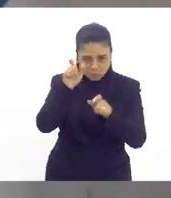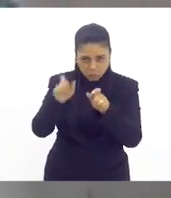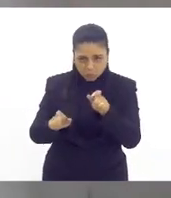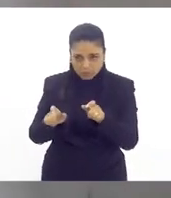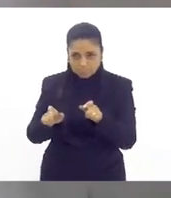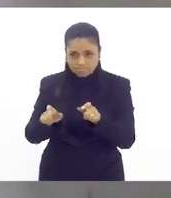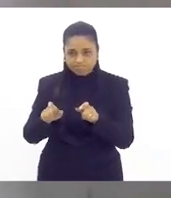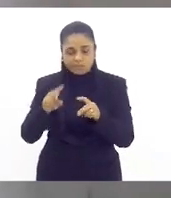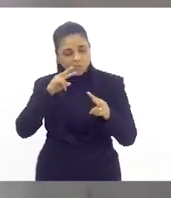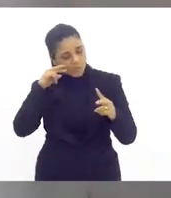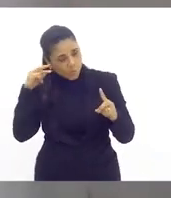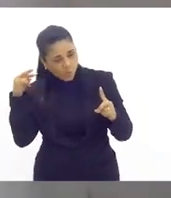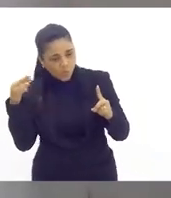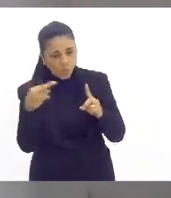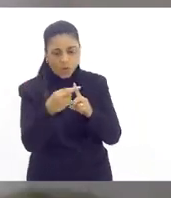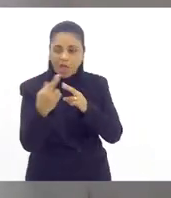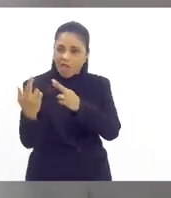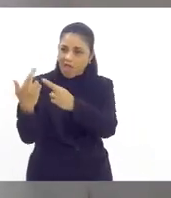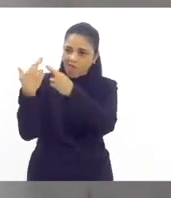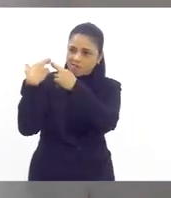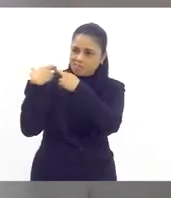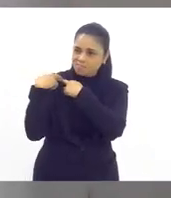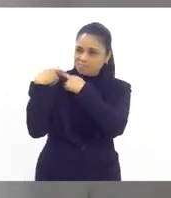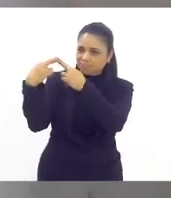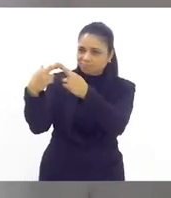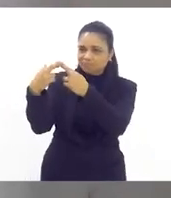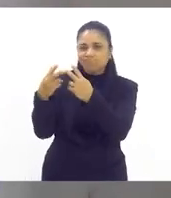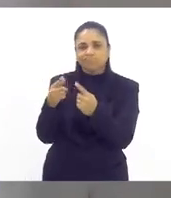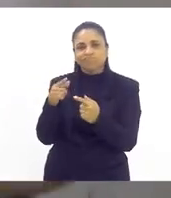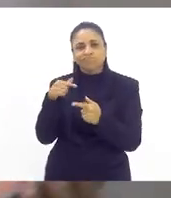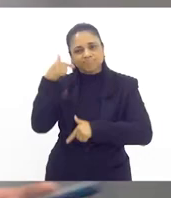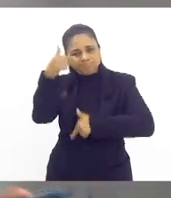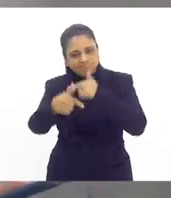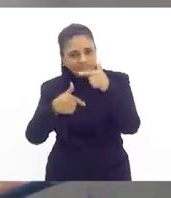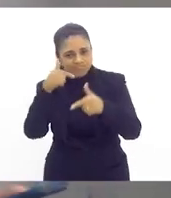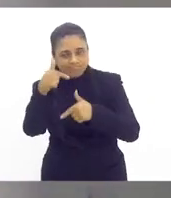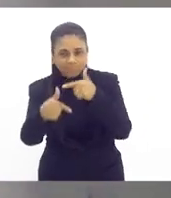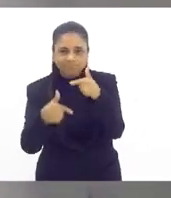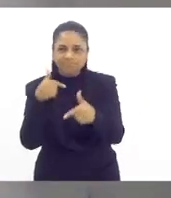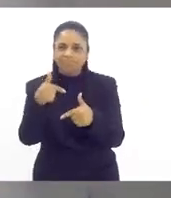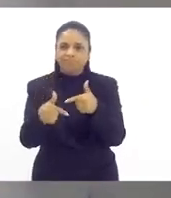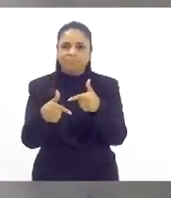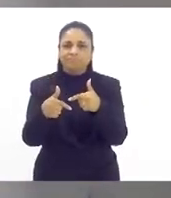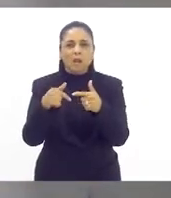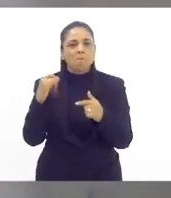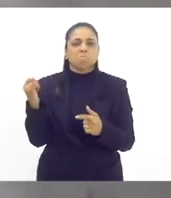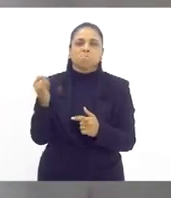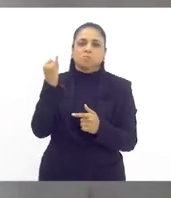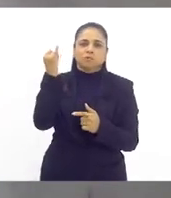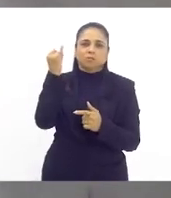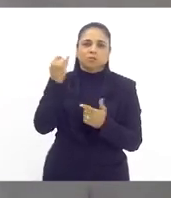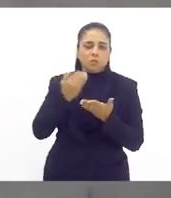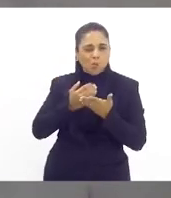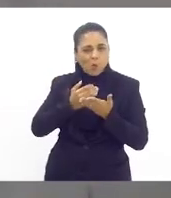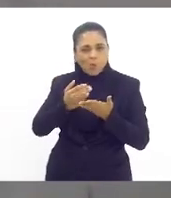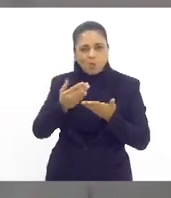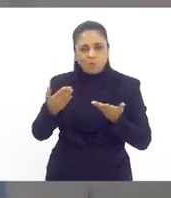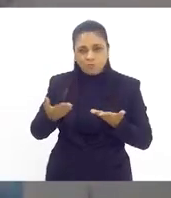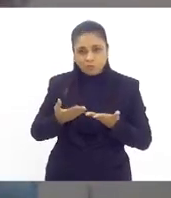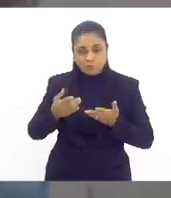e essa responsabilidade de fazer a coisa acontecer é tão importante é por isso que eu começo essa